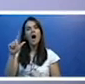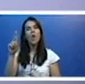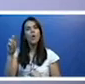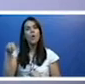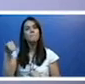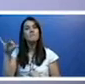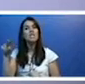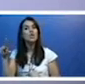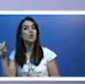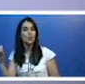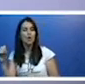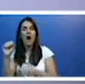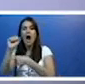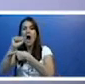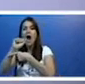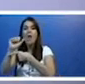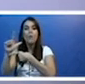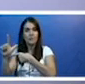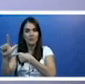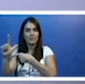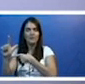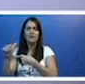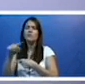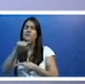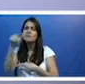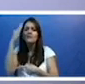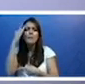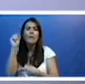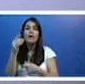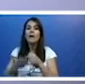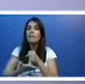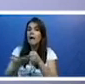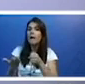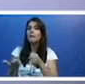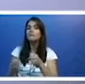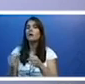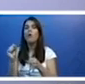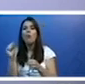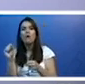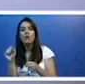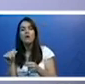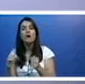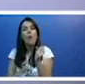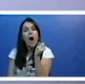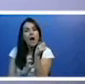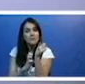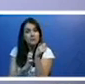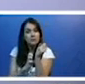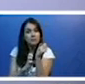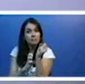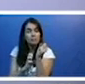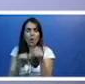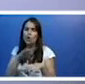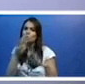você determinar se é um ácido ou uma base, a gente olha na fórmula, a gente já vê. Todo ácido começa